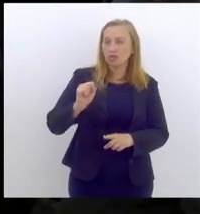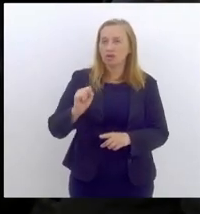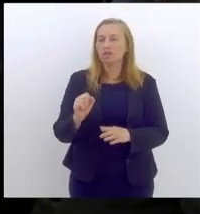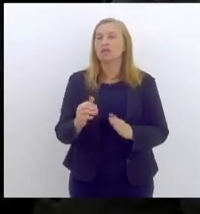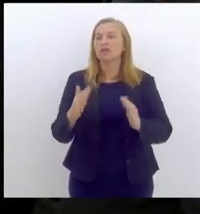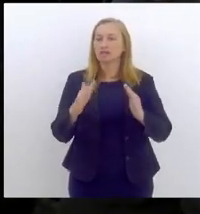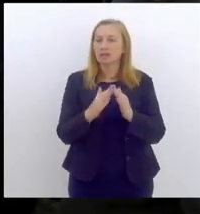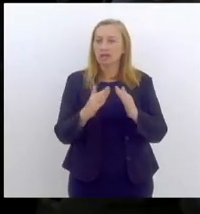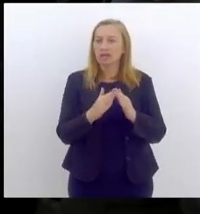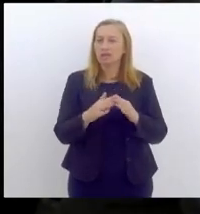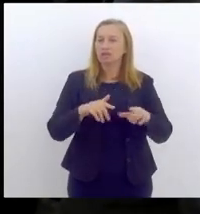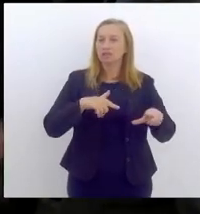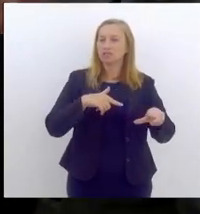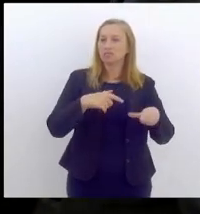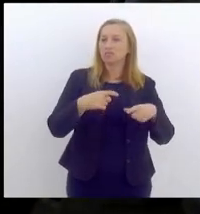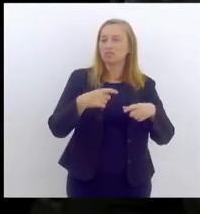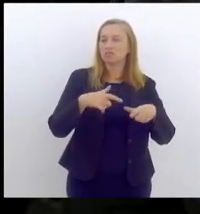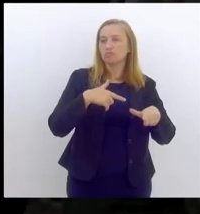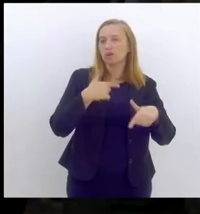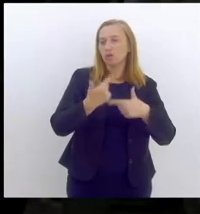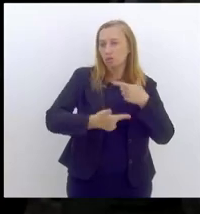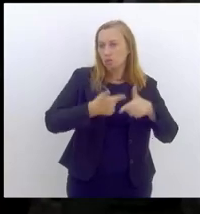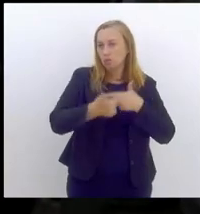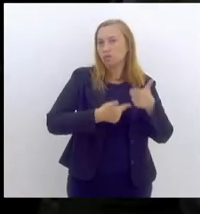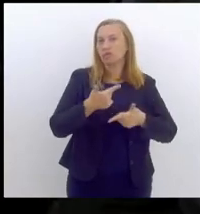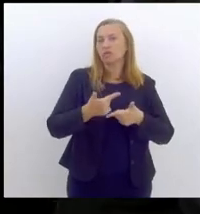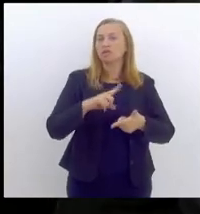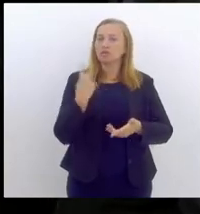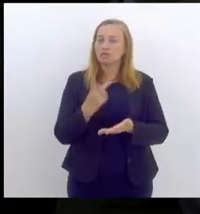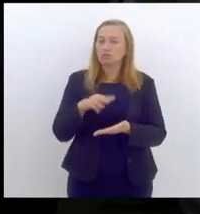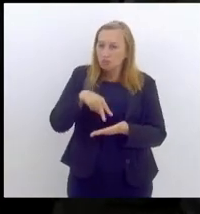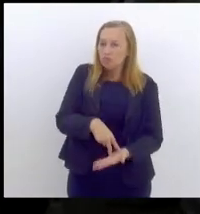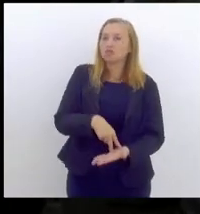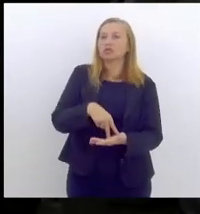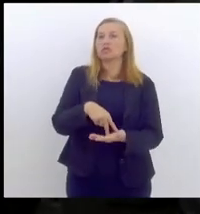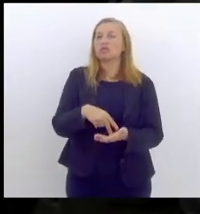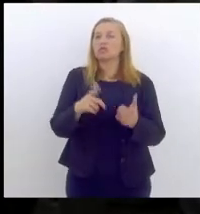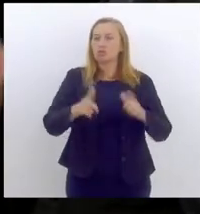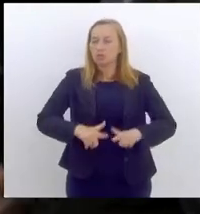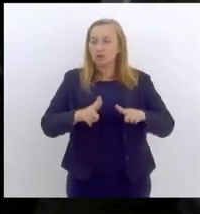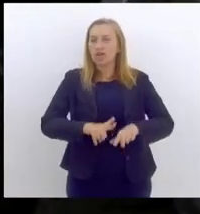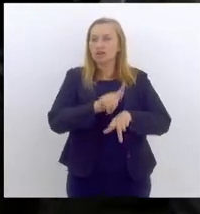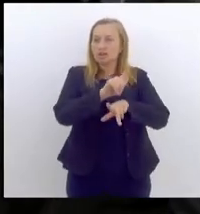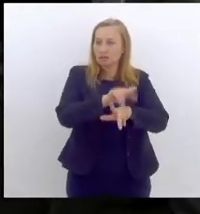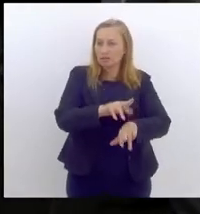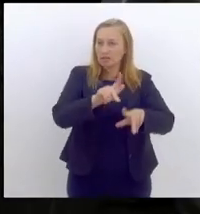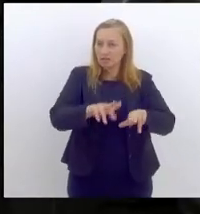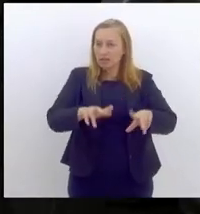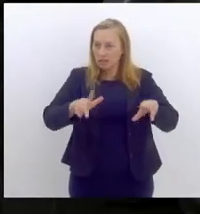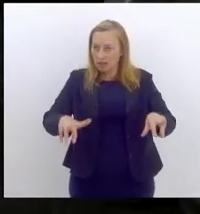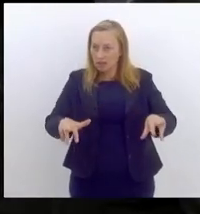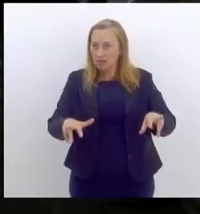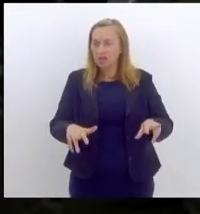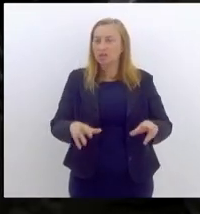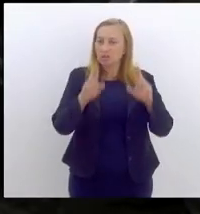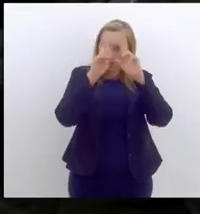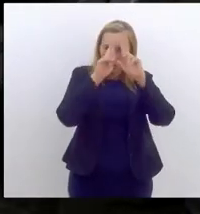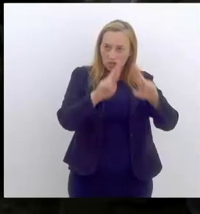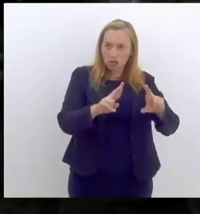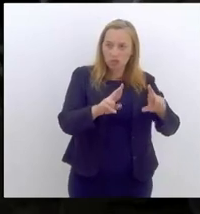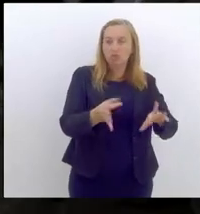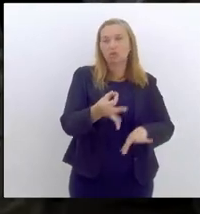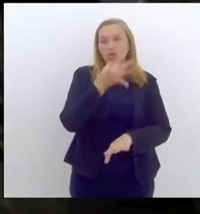batalha para que o parlamento consiga se reafirmar como espaço de pluralidade, de diversidade, de respeito às